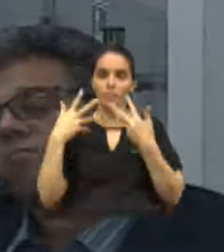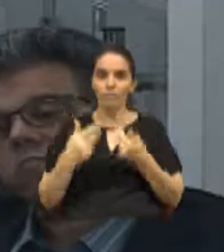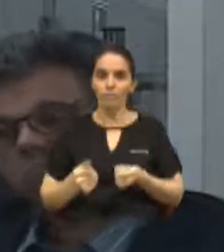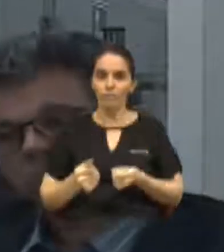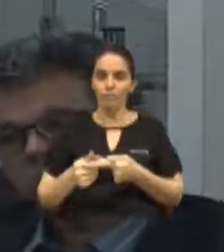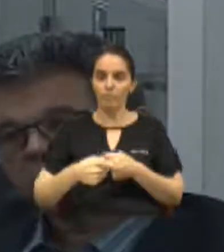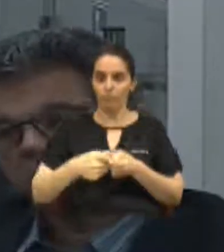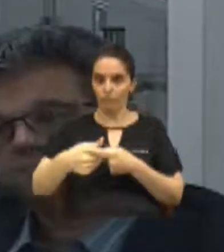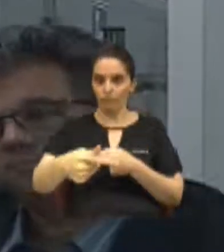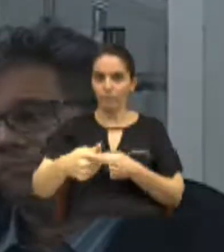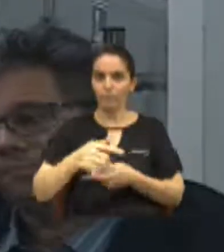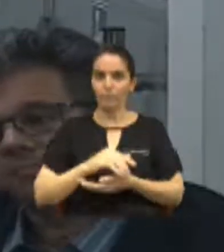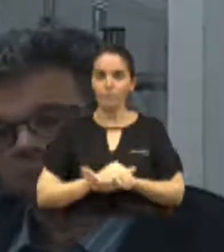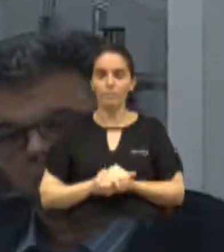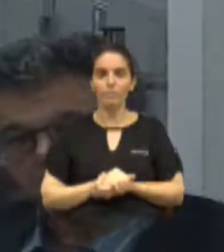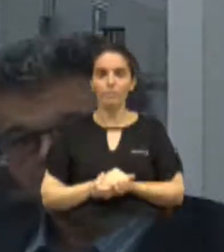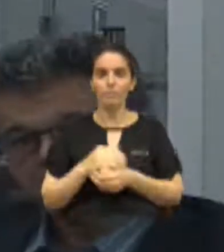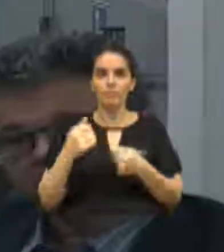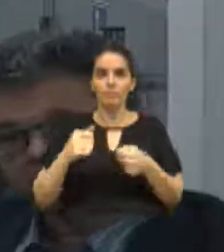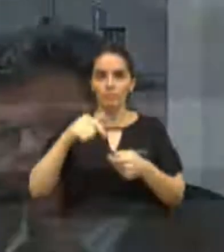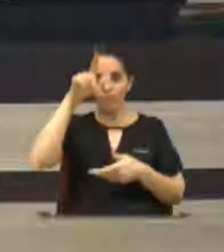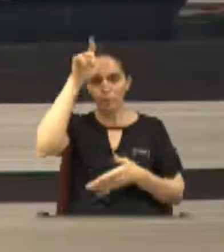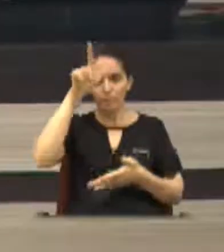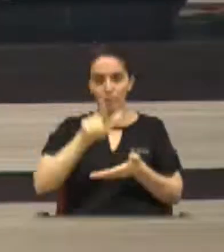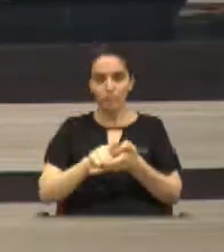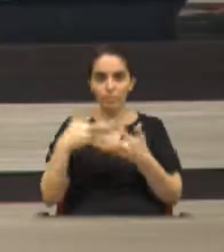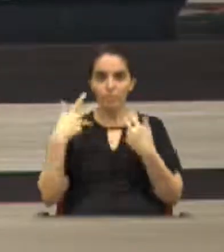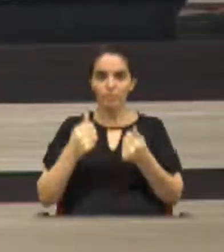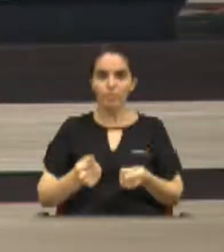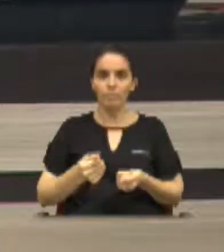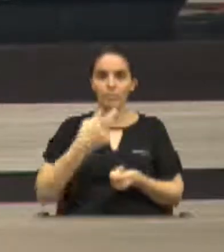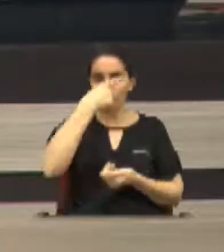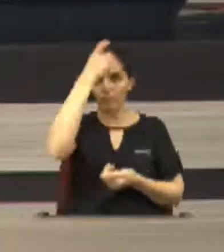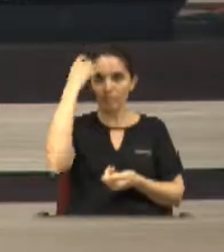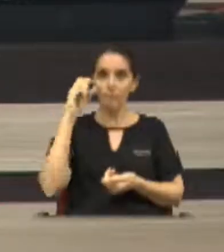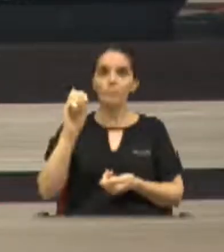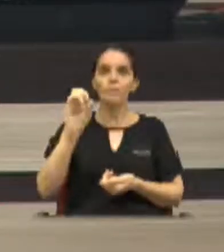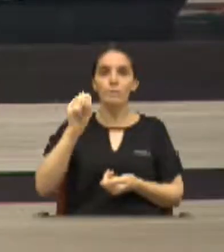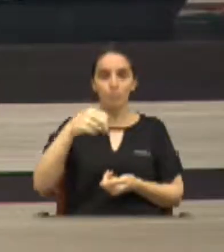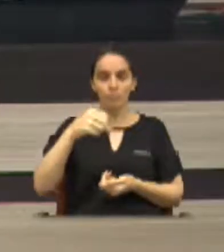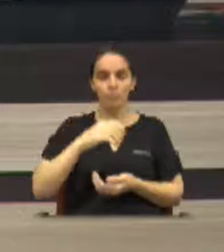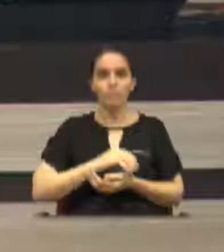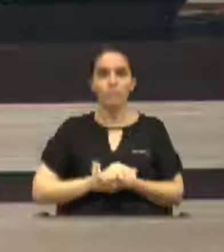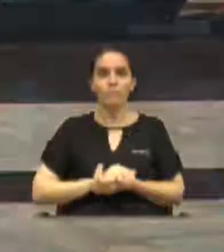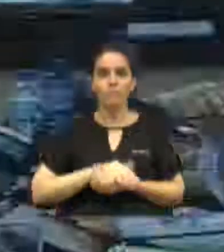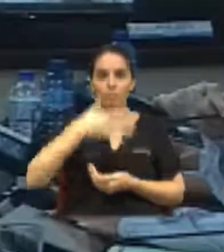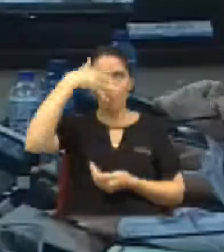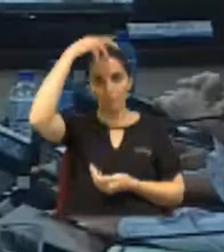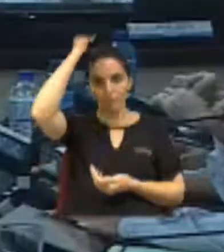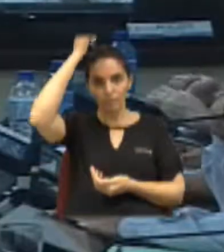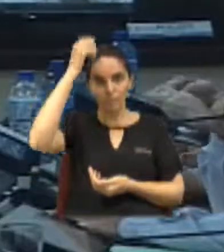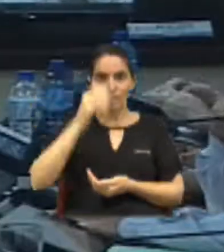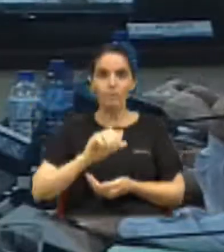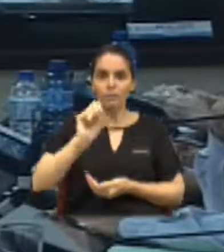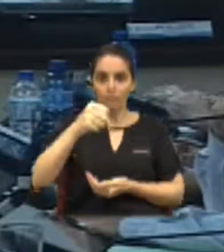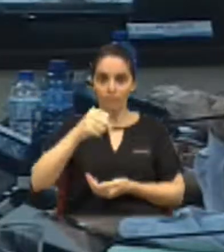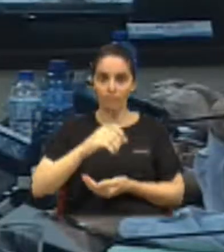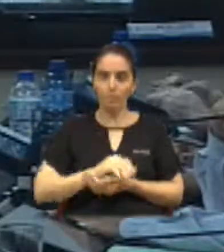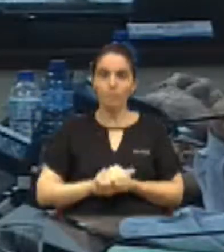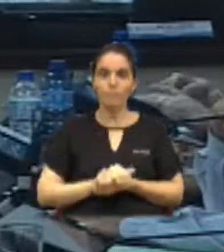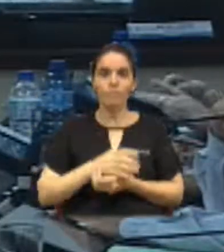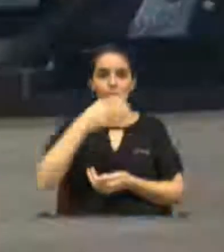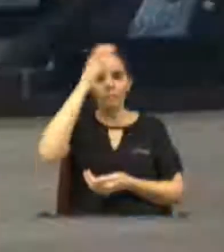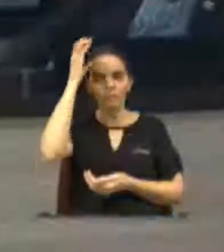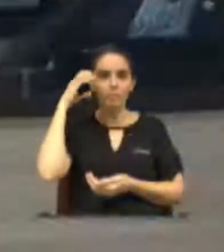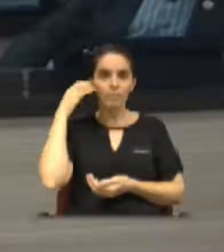adiar esse projeto. Eu preciso da anuência dos líderes. Marco Xavier. Sim, presidente. Toninho Franco. Sim, presidente.